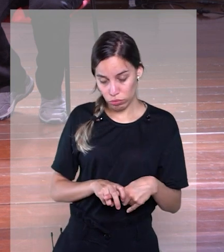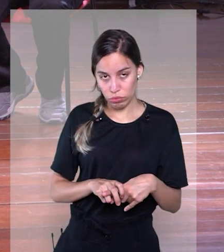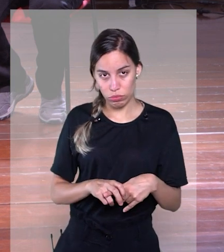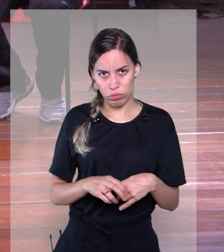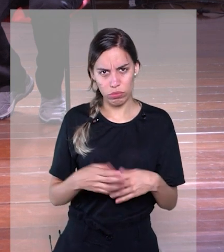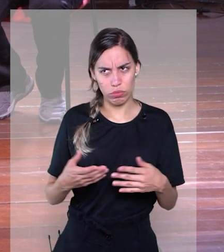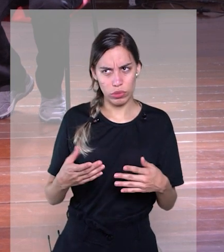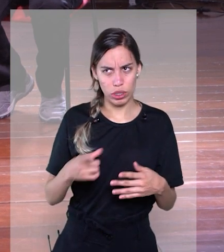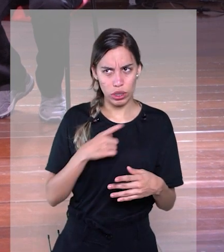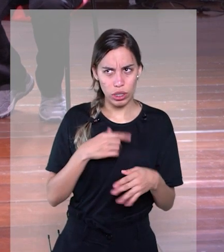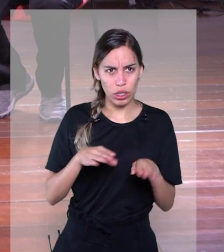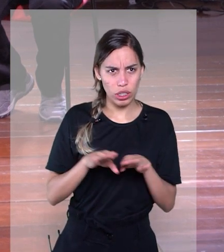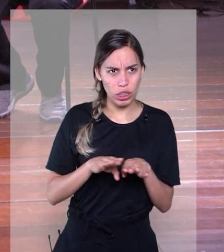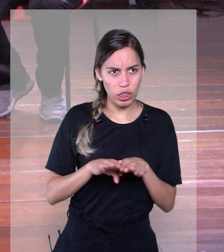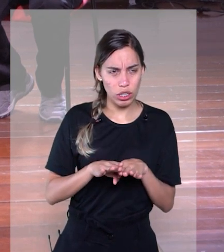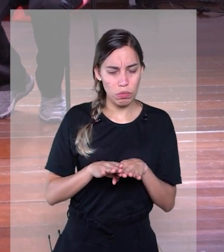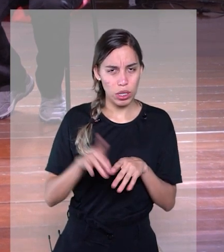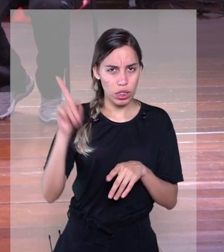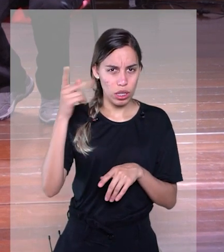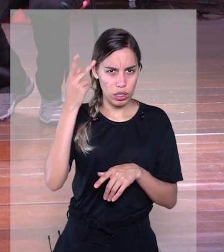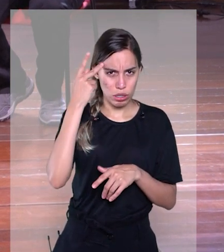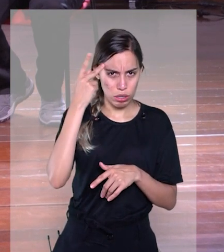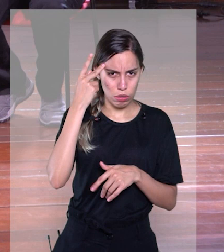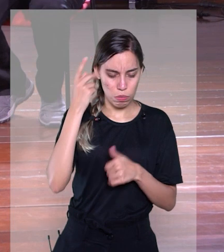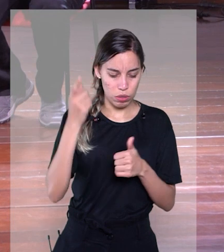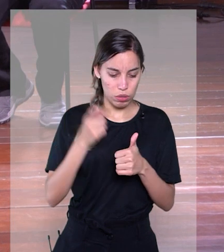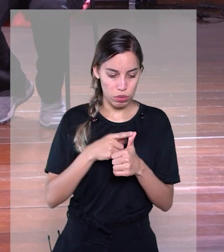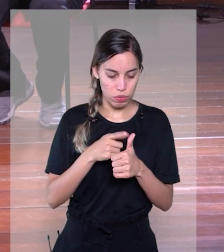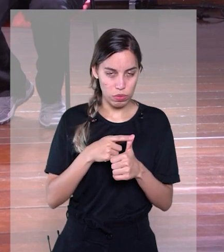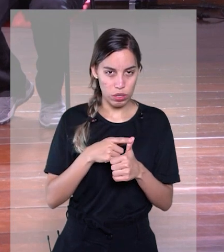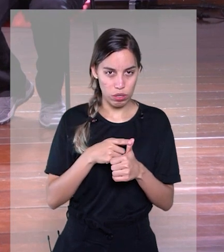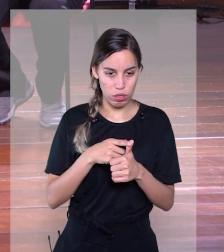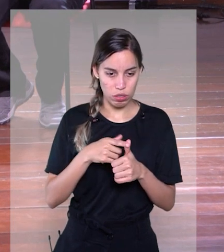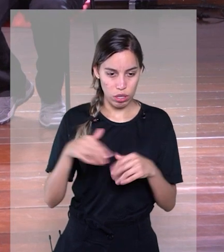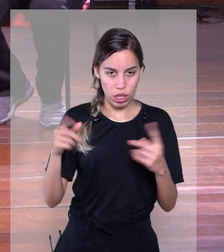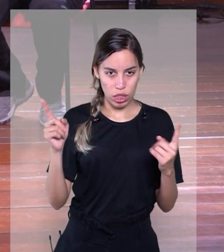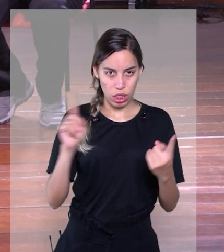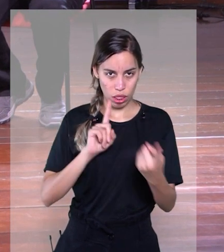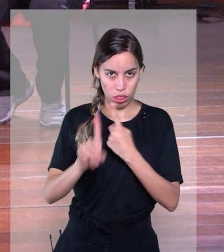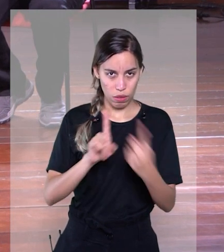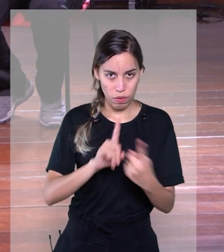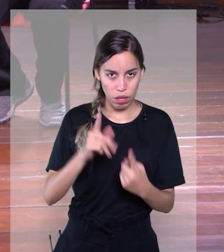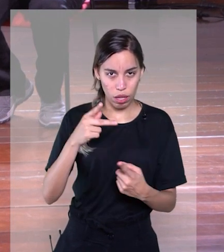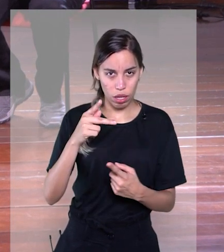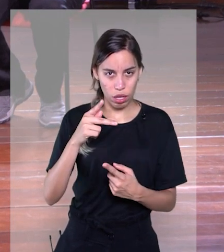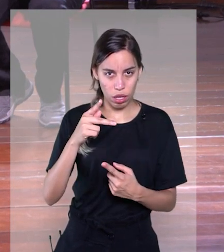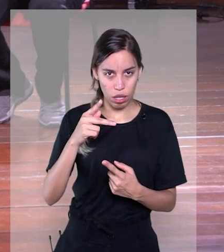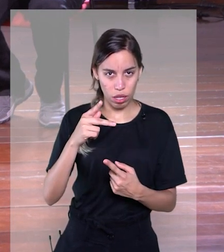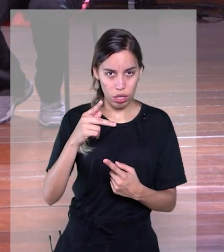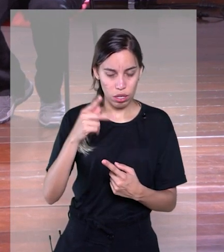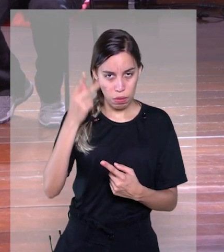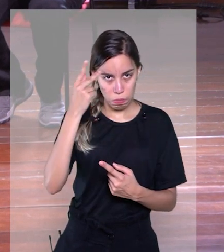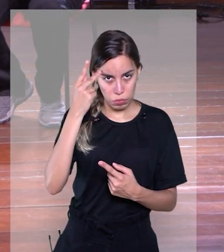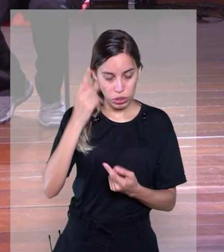ali naquele edifício em São Paulo, na Avenida Paulista, onde fica a Livraria